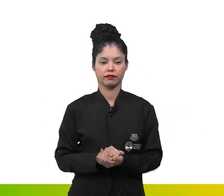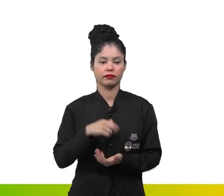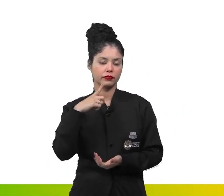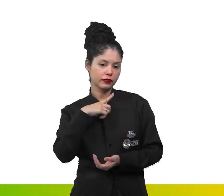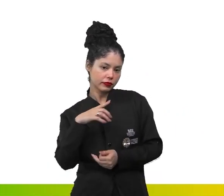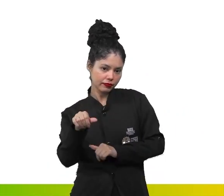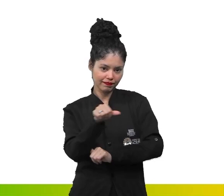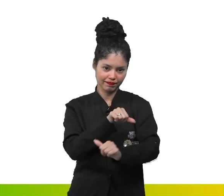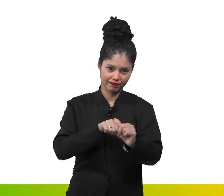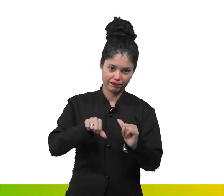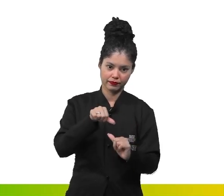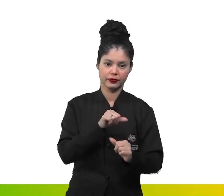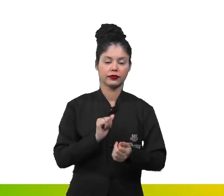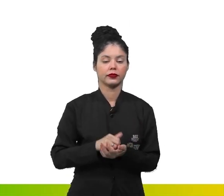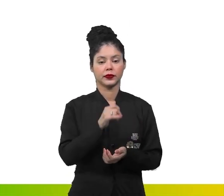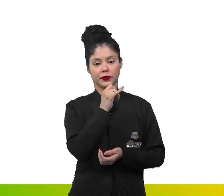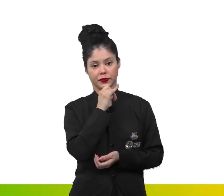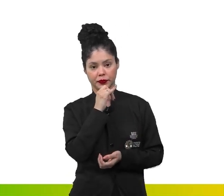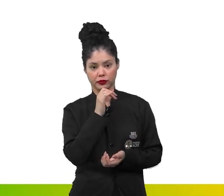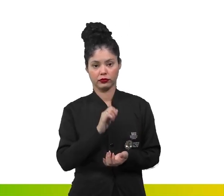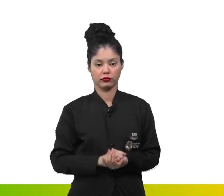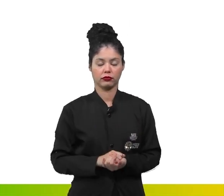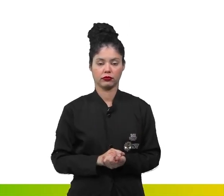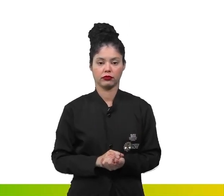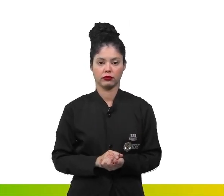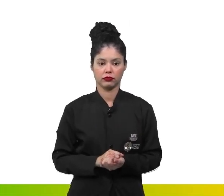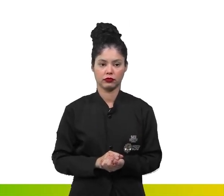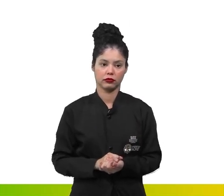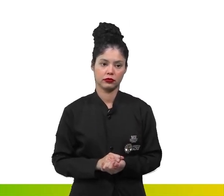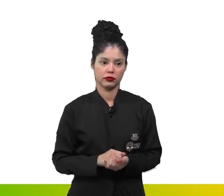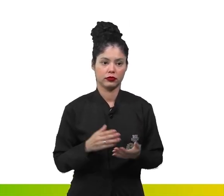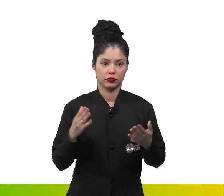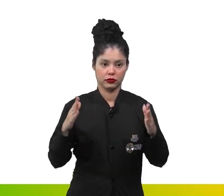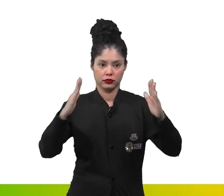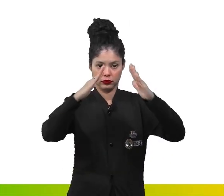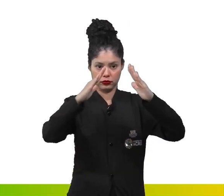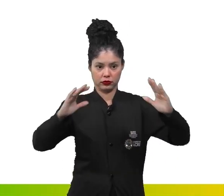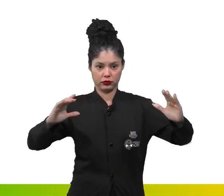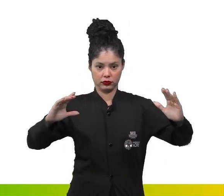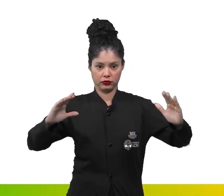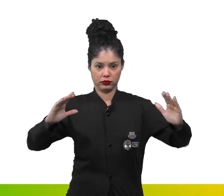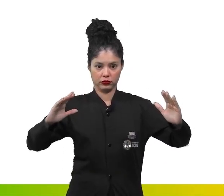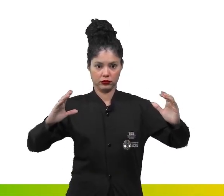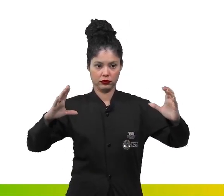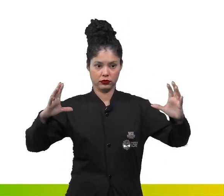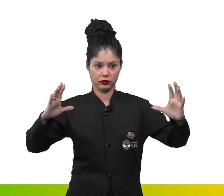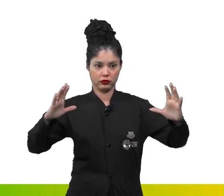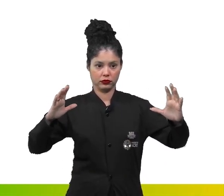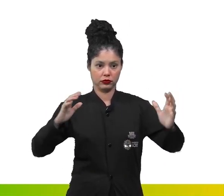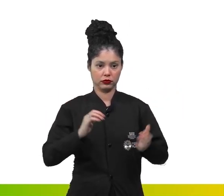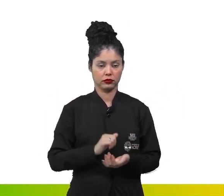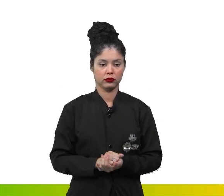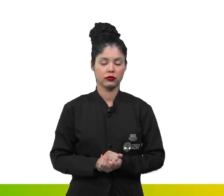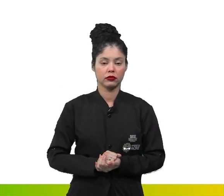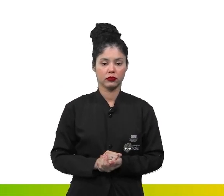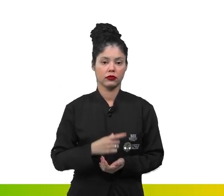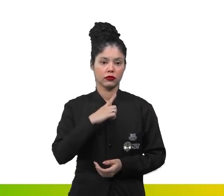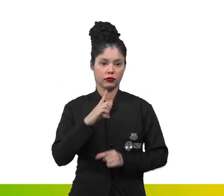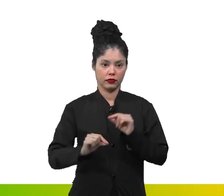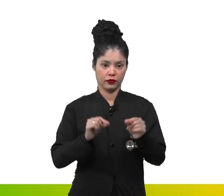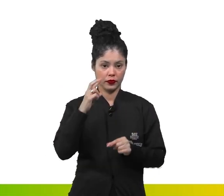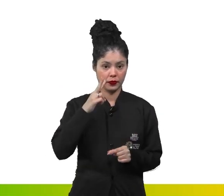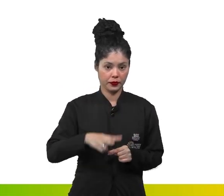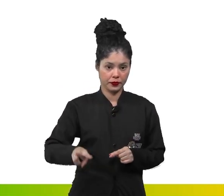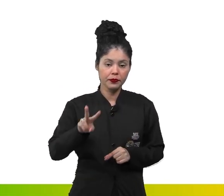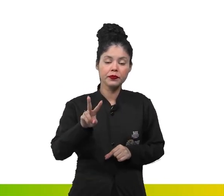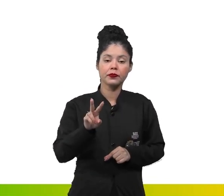tem uma transformação. Por exemplo, quando a gente pega aí o corpo da pirâmide, pessoal, essa parte aqui do corpo, quando a gente